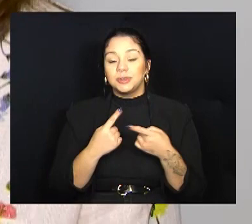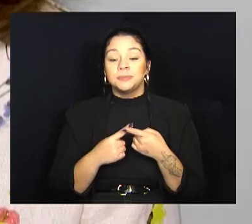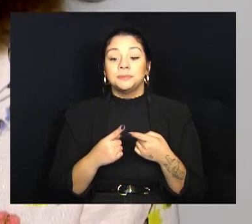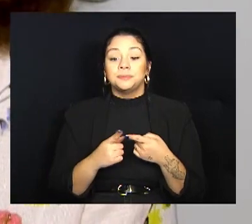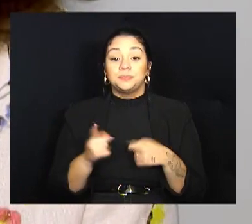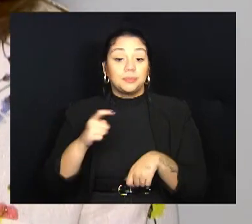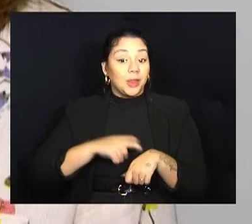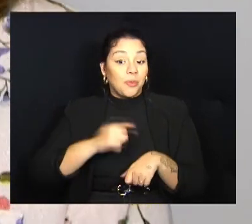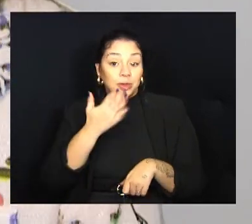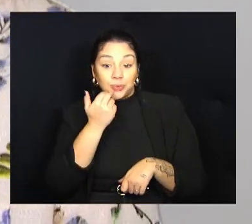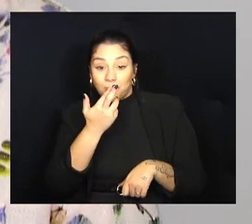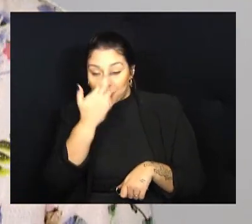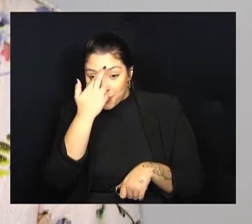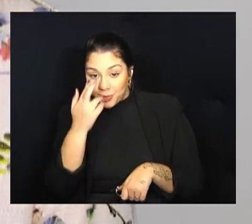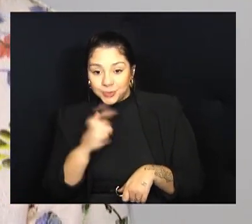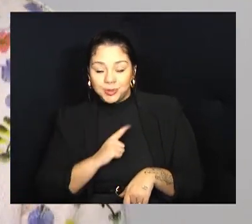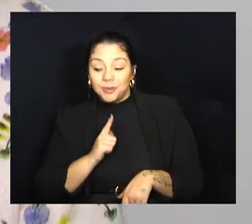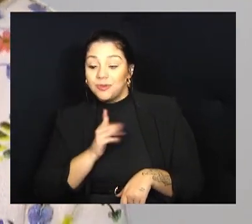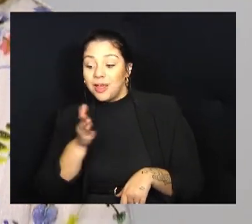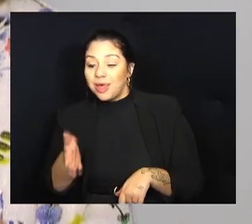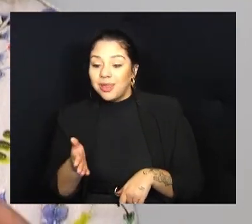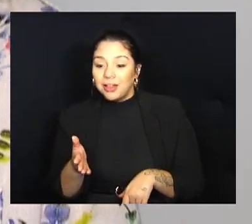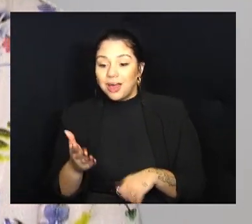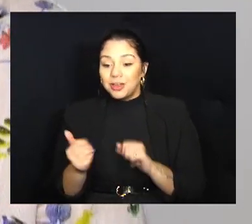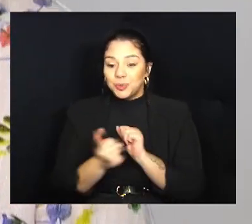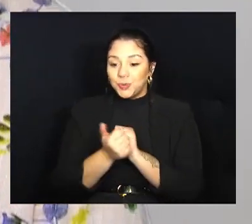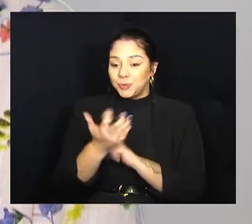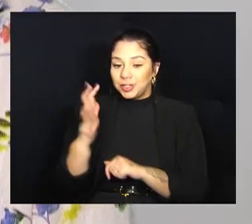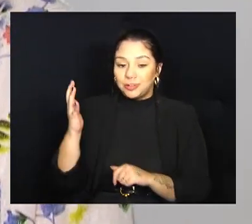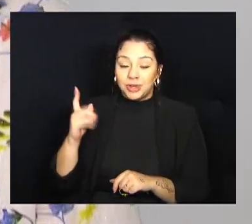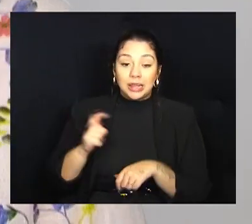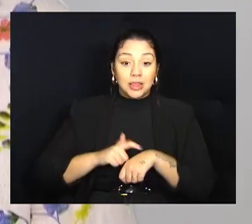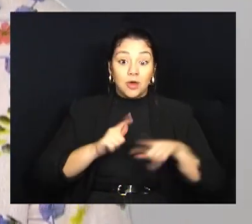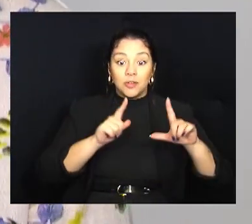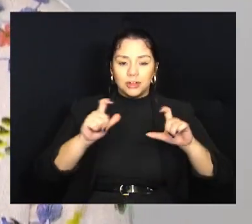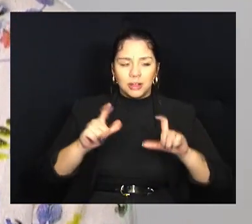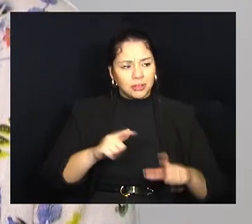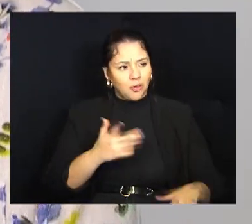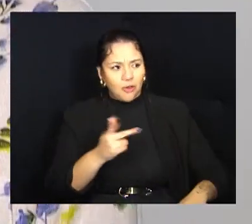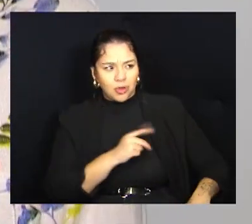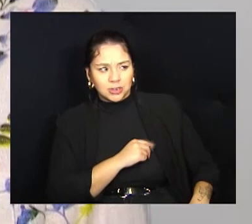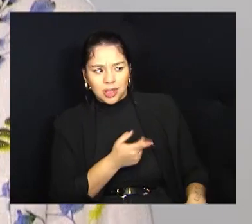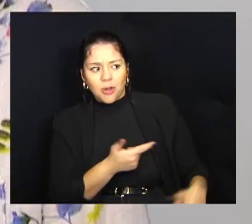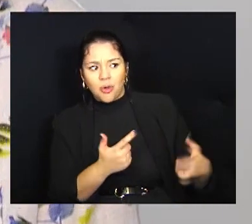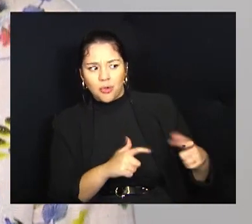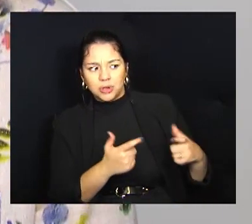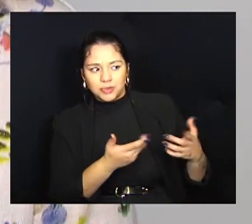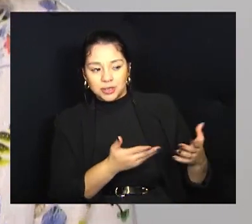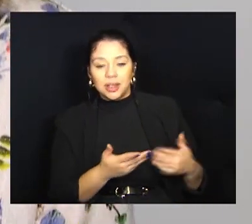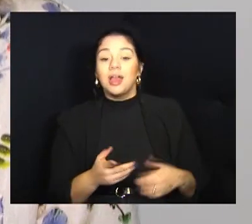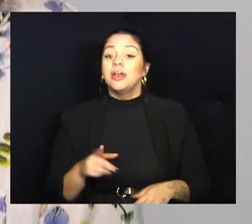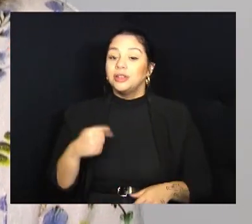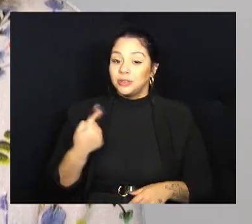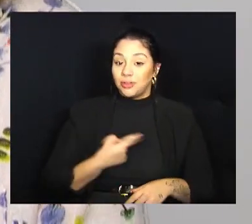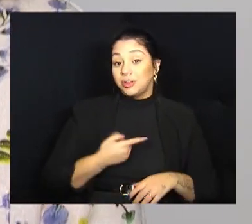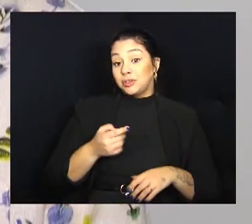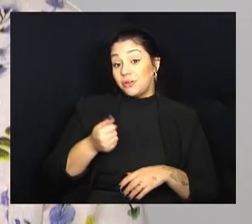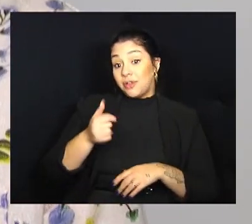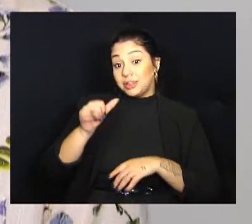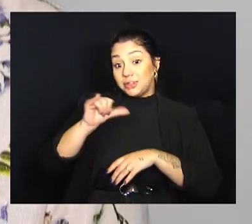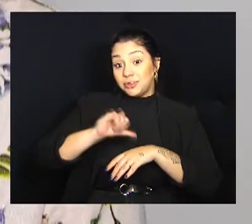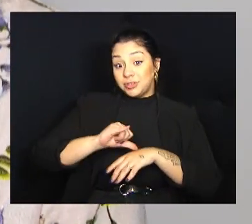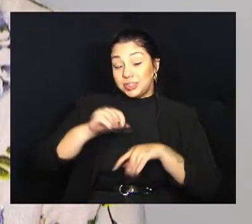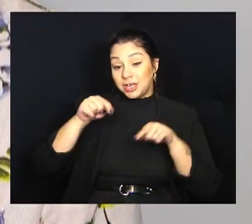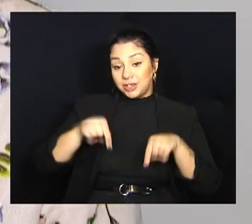na hora do almoço estar lá junto da natureza, quando a gente fotografa, as pessoas, ué, onde é que vocês estão? Estamos praticamente no centro da cidade, mas aqui